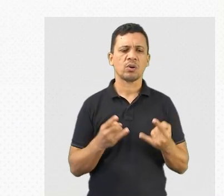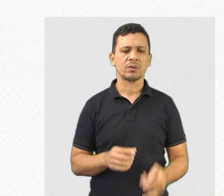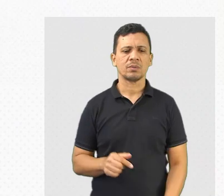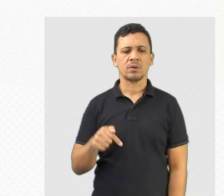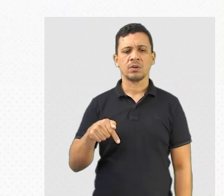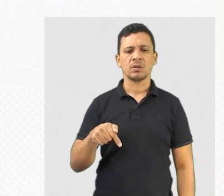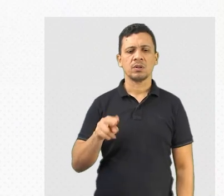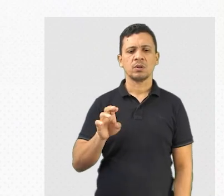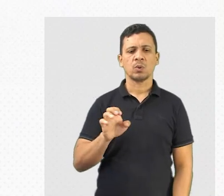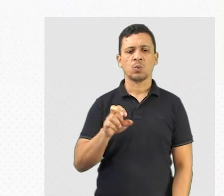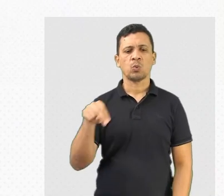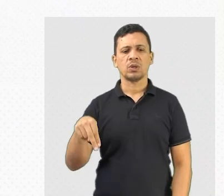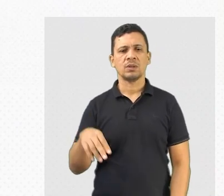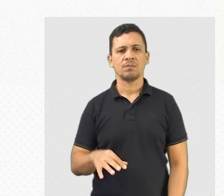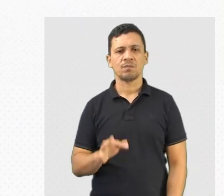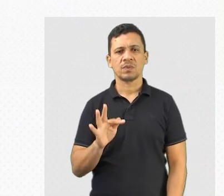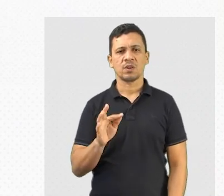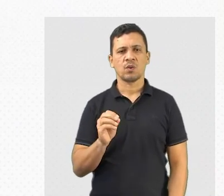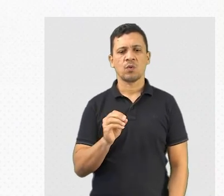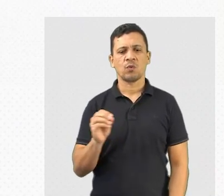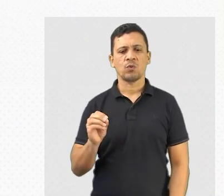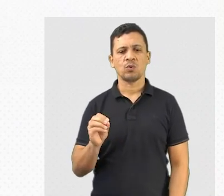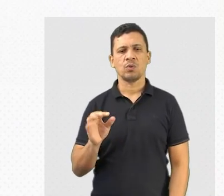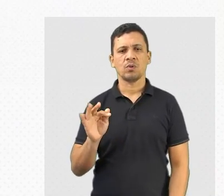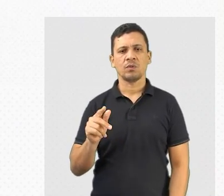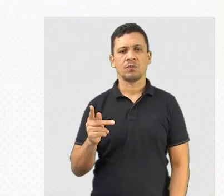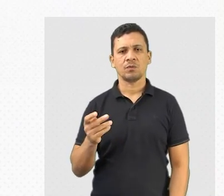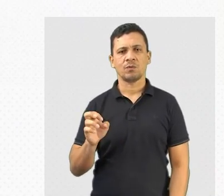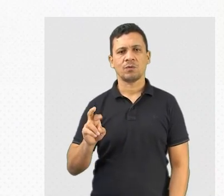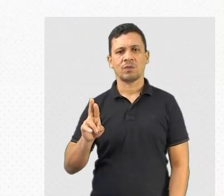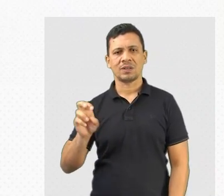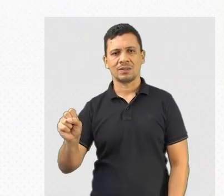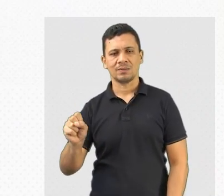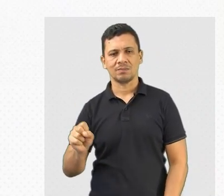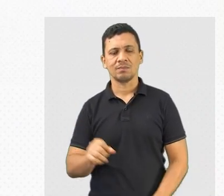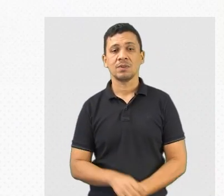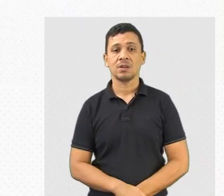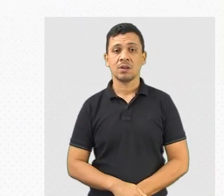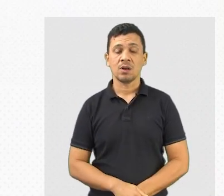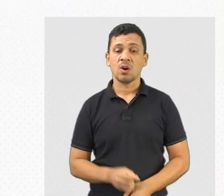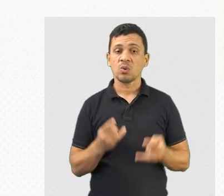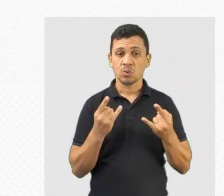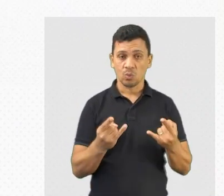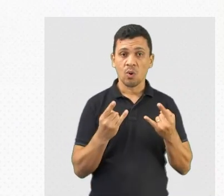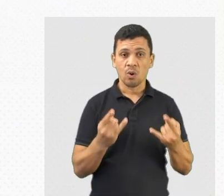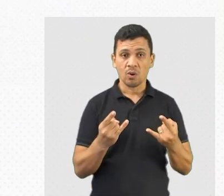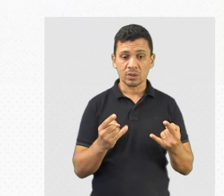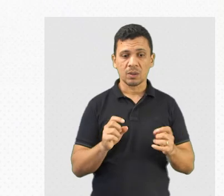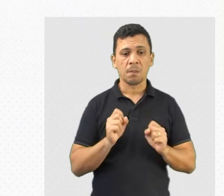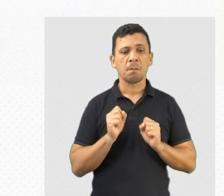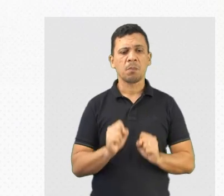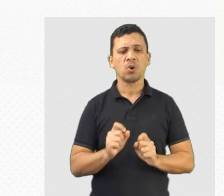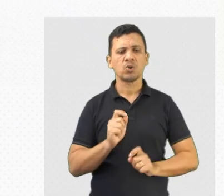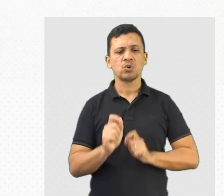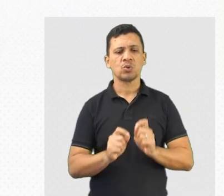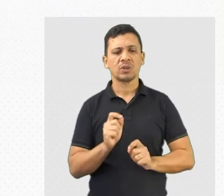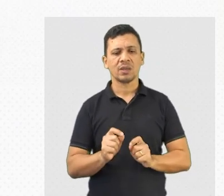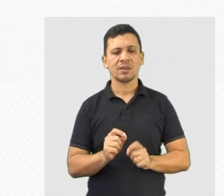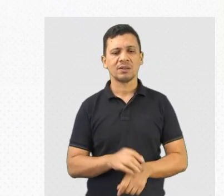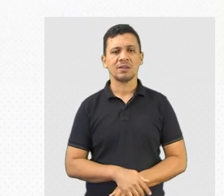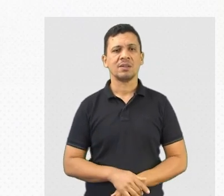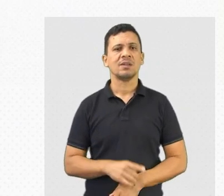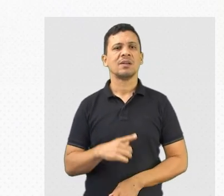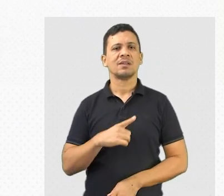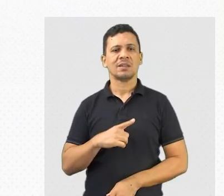Queen, Foo Fighters são exemplos. Dentro do rock, você pode ter, por exemplo, o heavy metal, que já